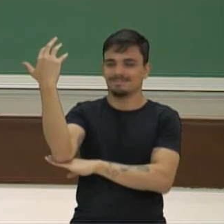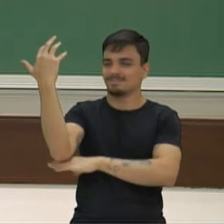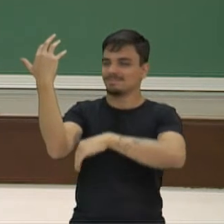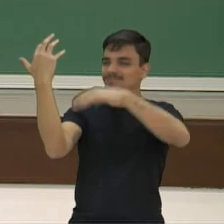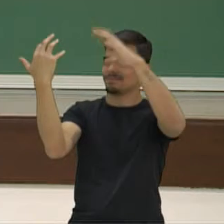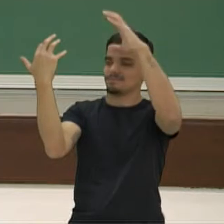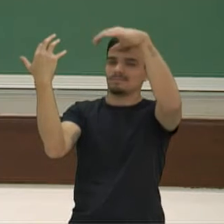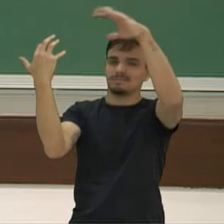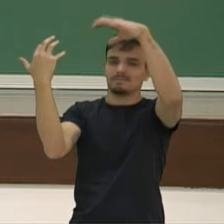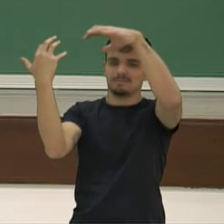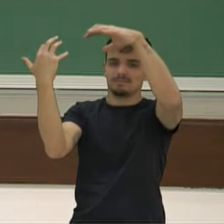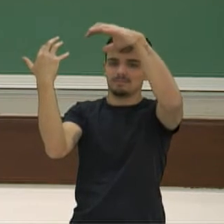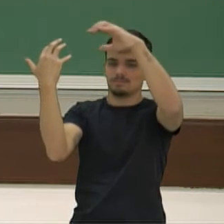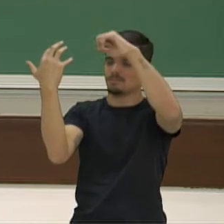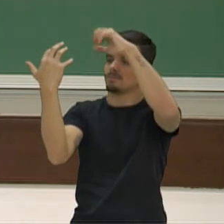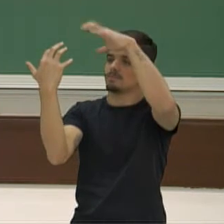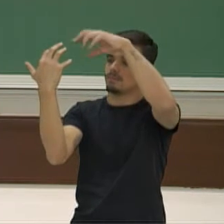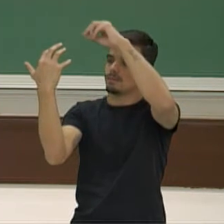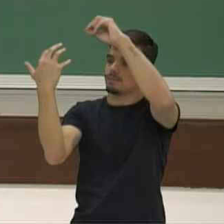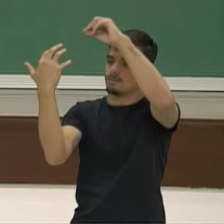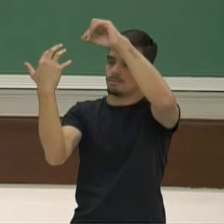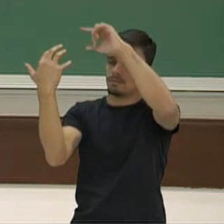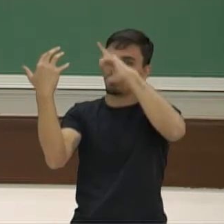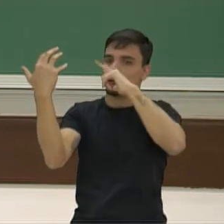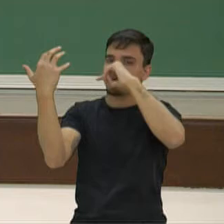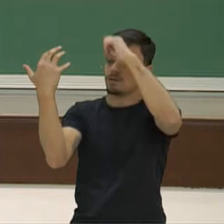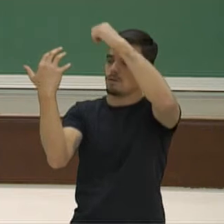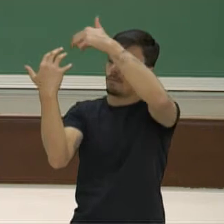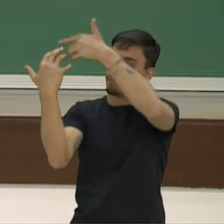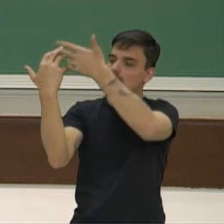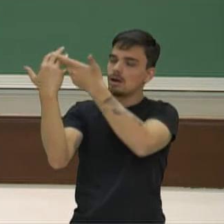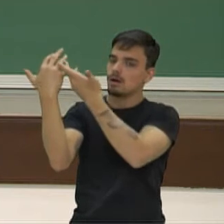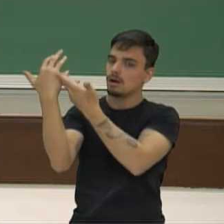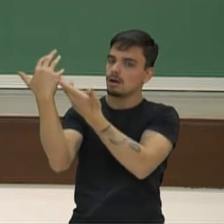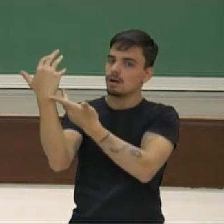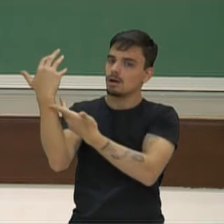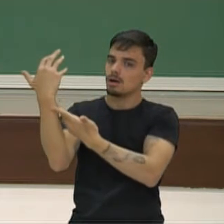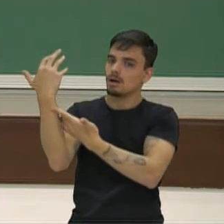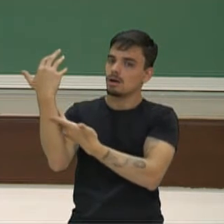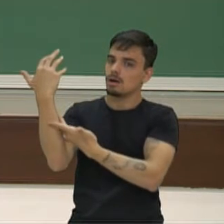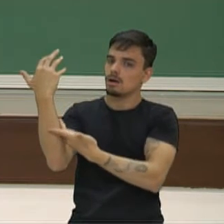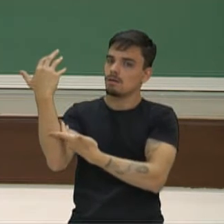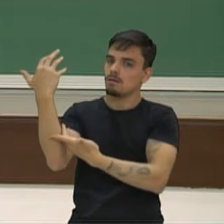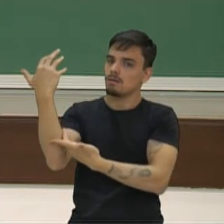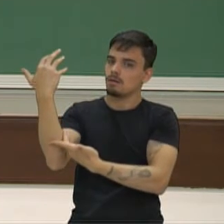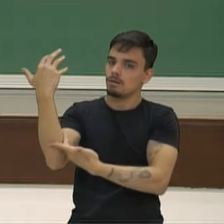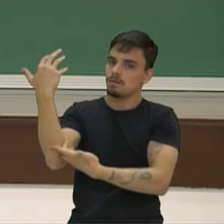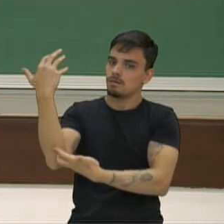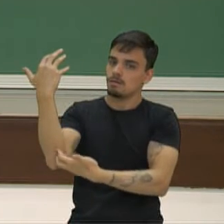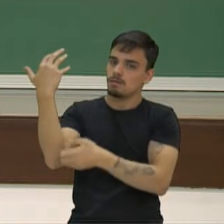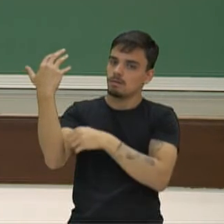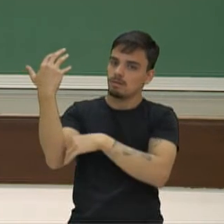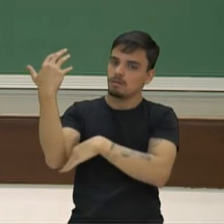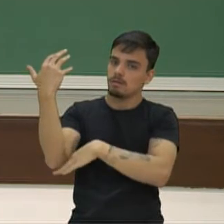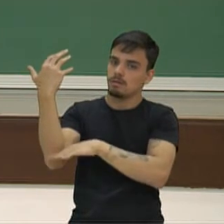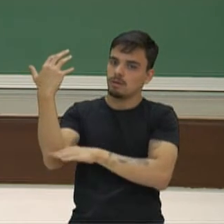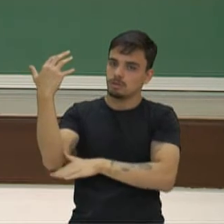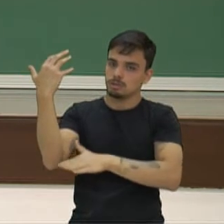Aquela gota de chuva bate na árvore, escorre pelo tronco da árvore, lentamente vai infiltrando.